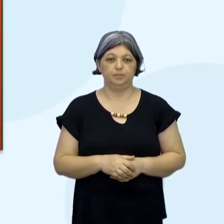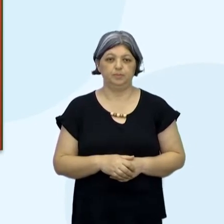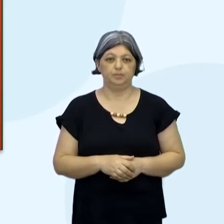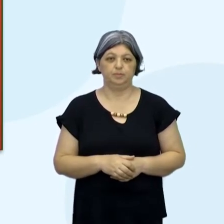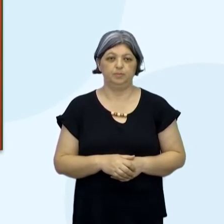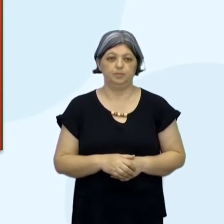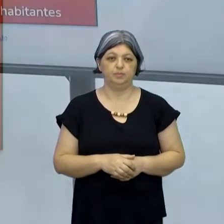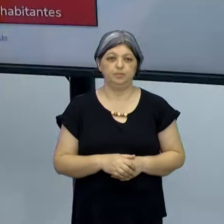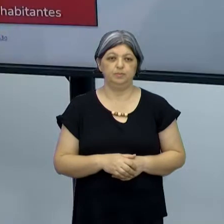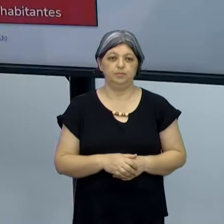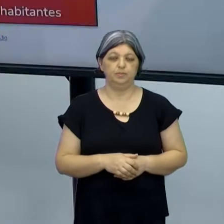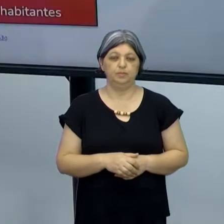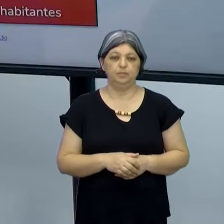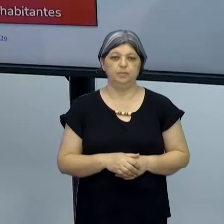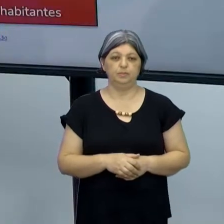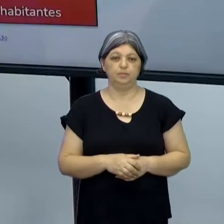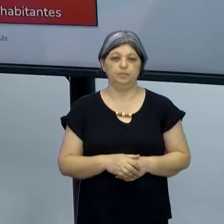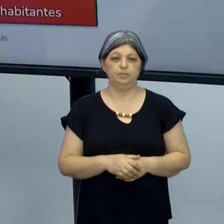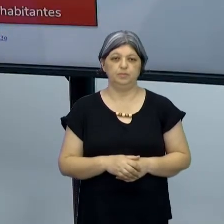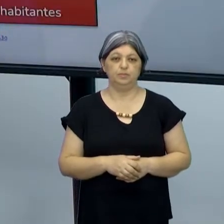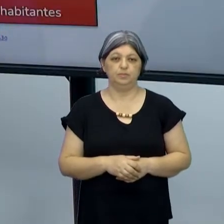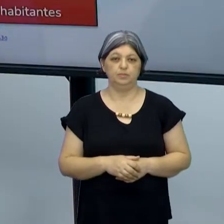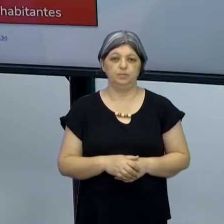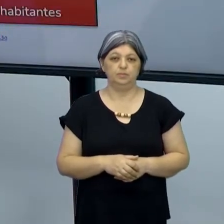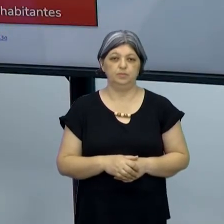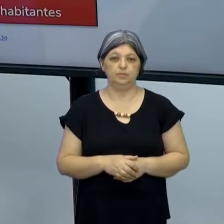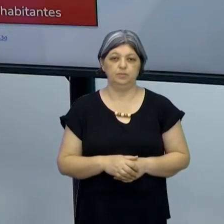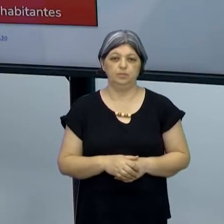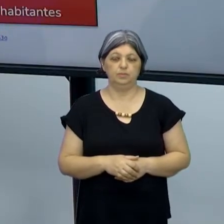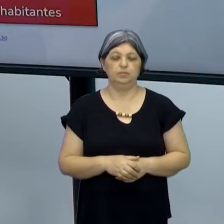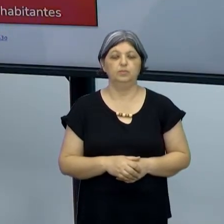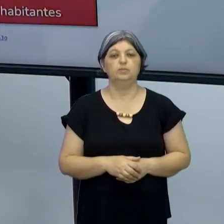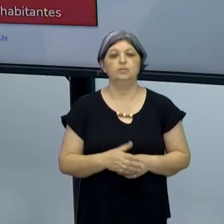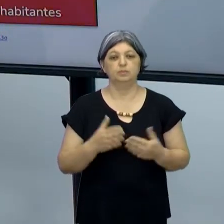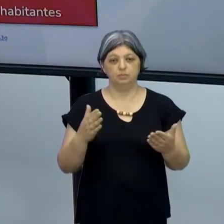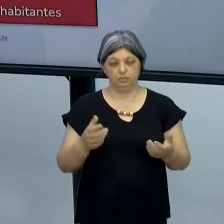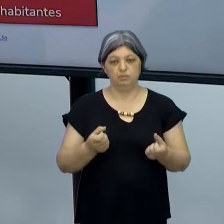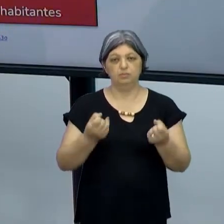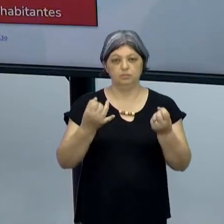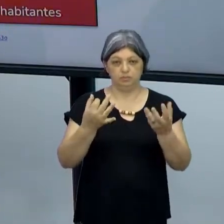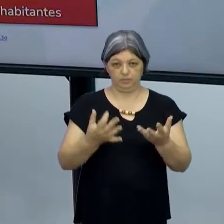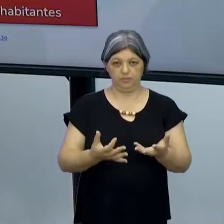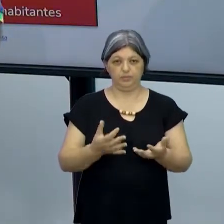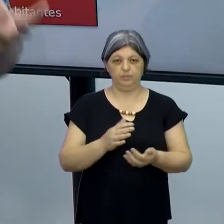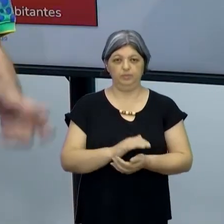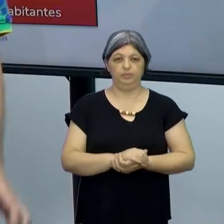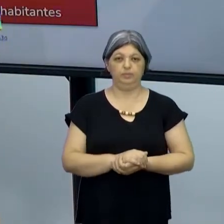Pessoal, voltem em mim um pouquinho, por favor. Eu vou falar, já que a gente está falando, né,